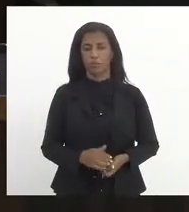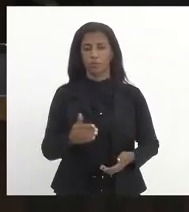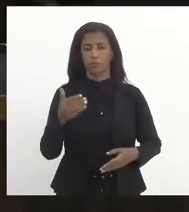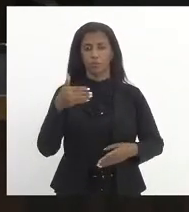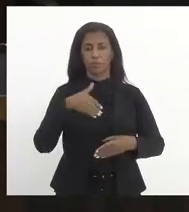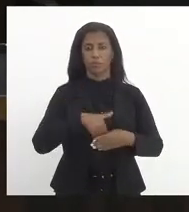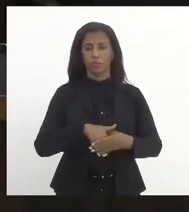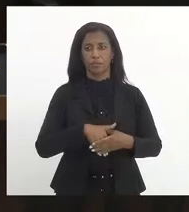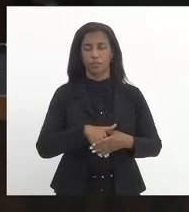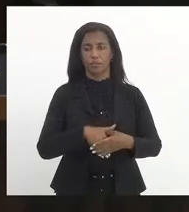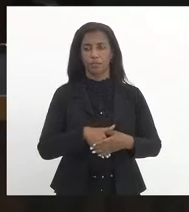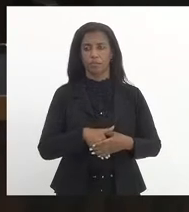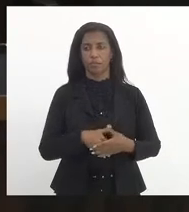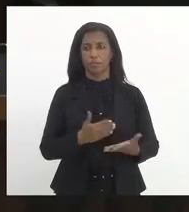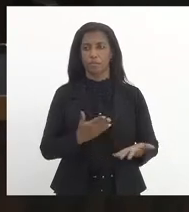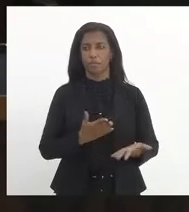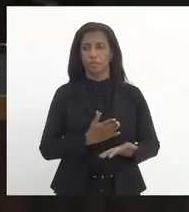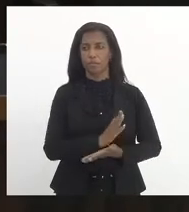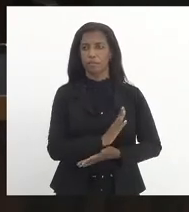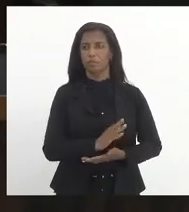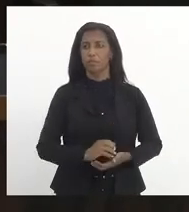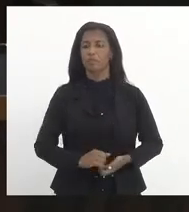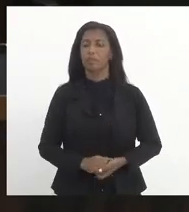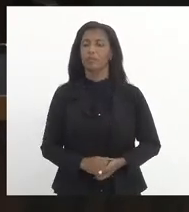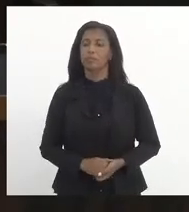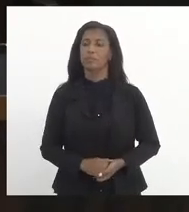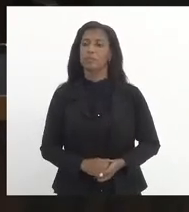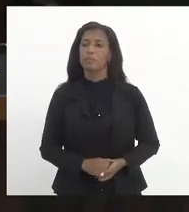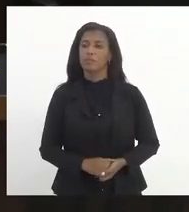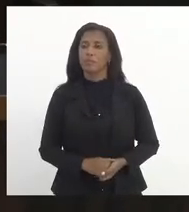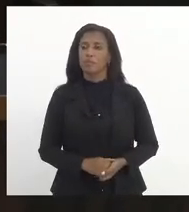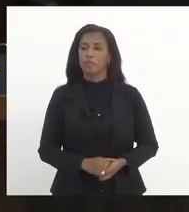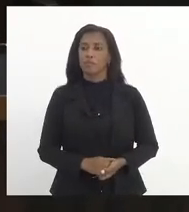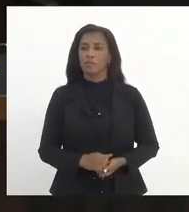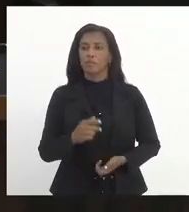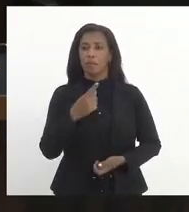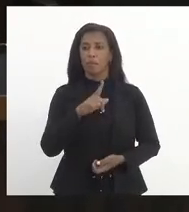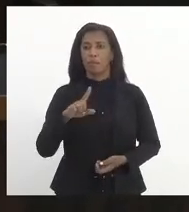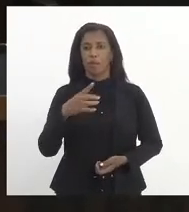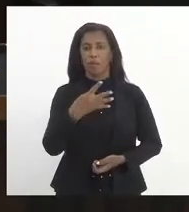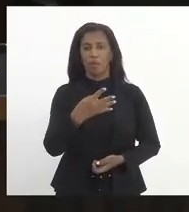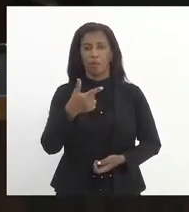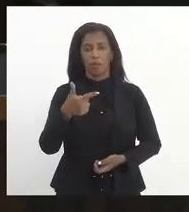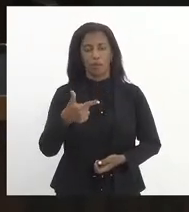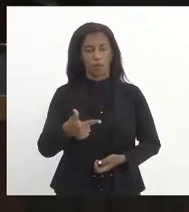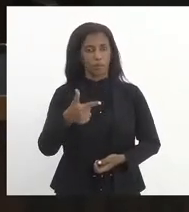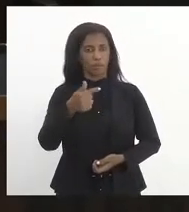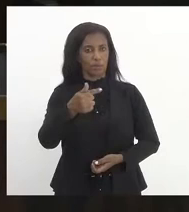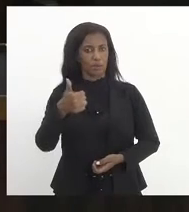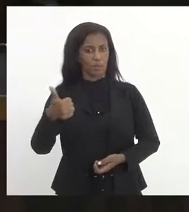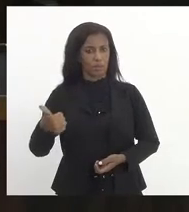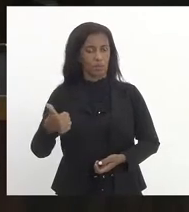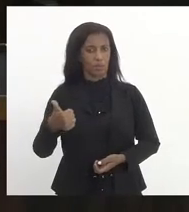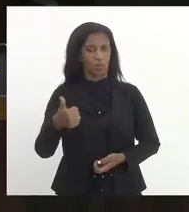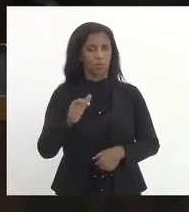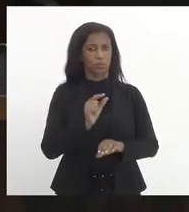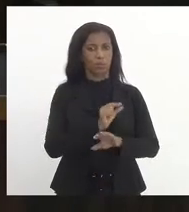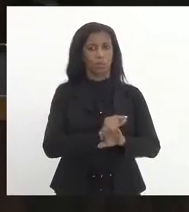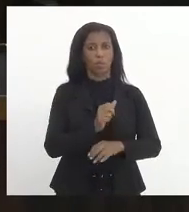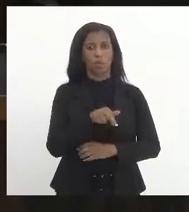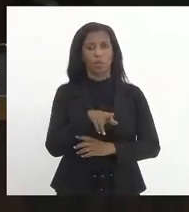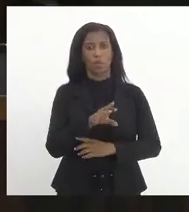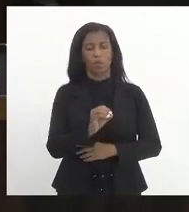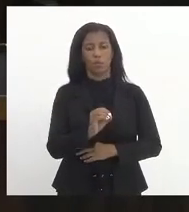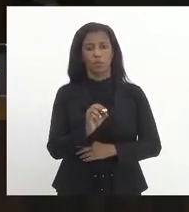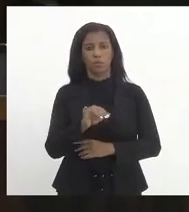votação, os senhores que aprovam permaneçam como estão aprovados, vai autógrafo. Projeto de lei 4271 de 2021, de autoria do deputado Eurico